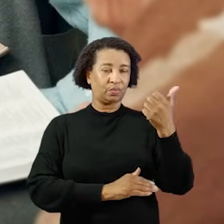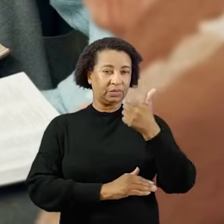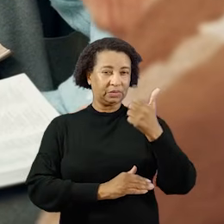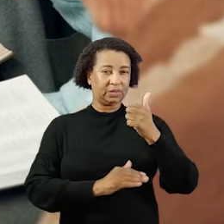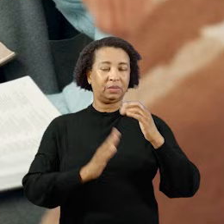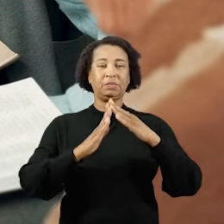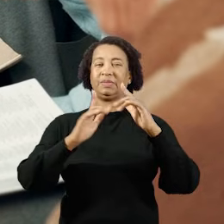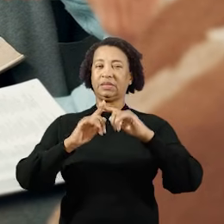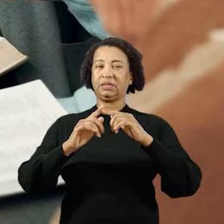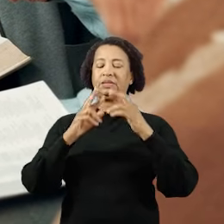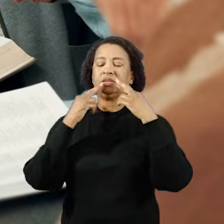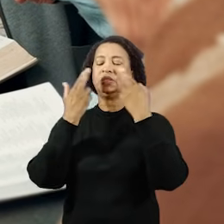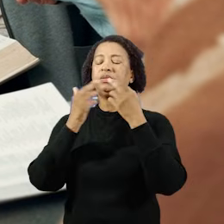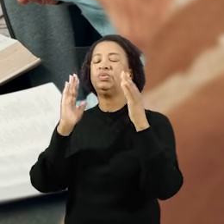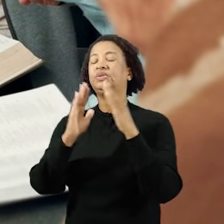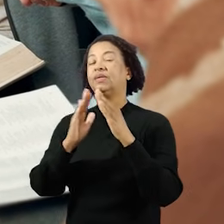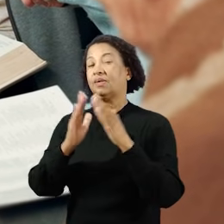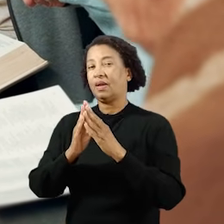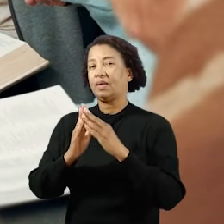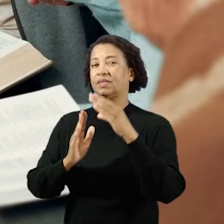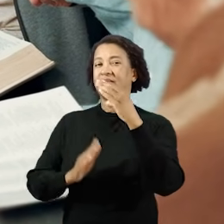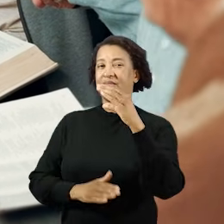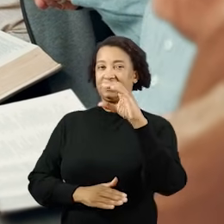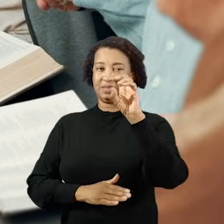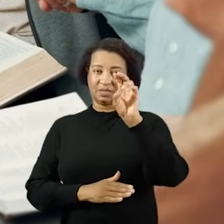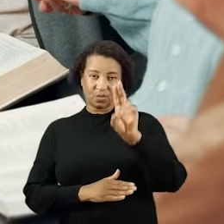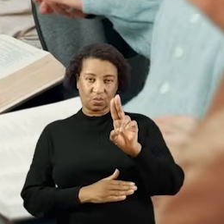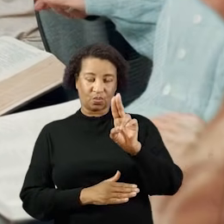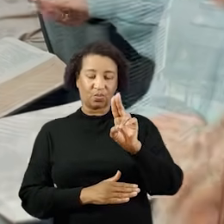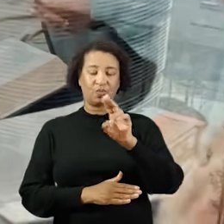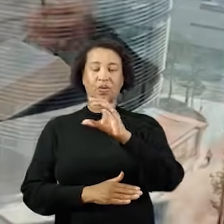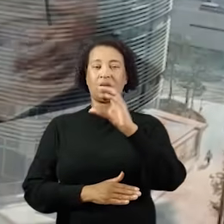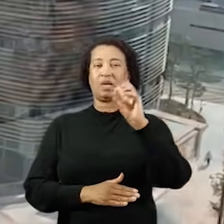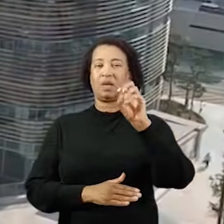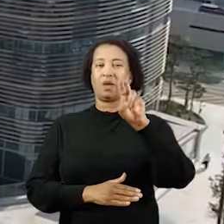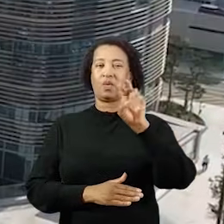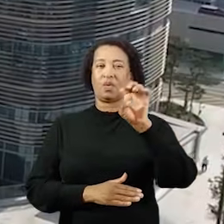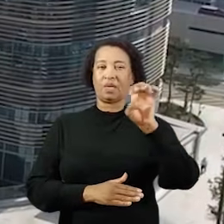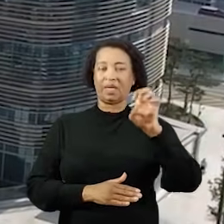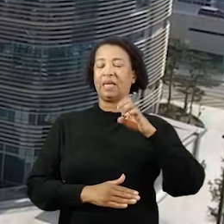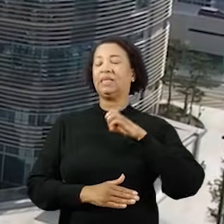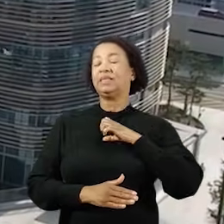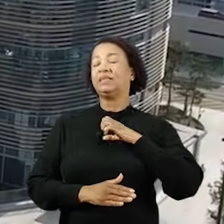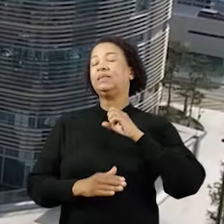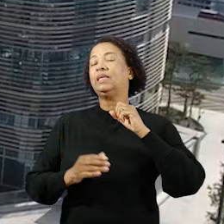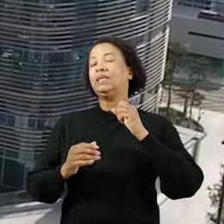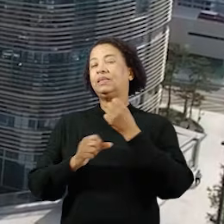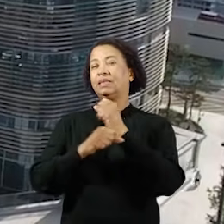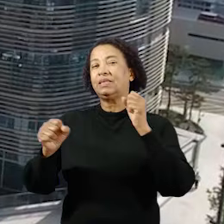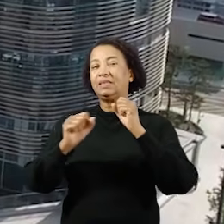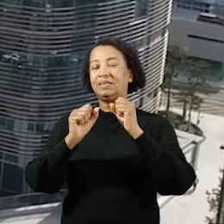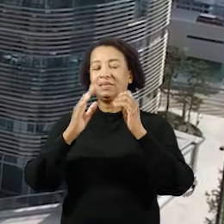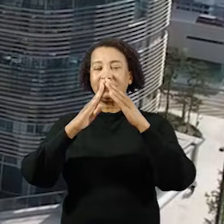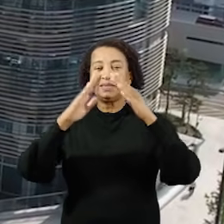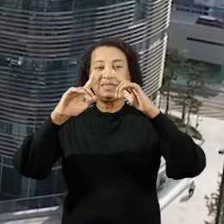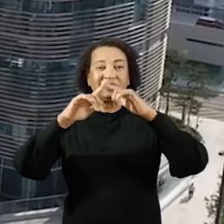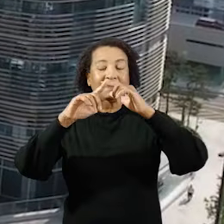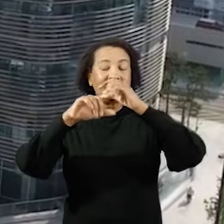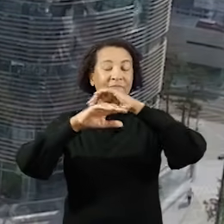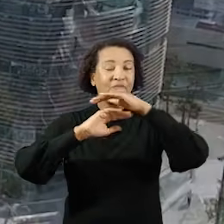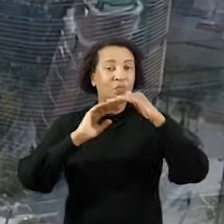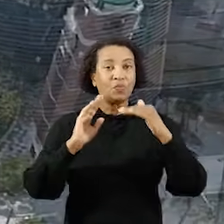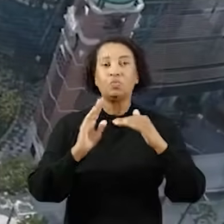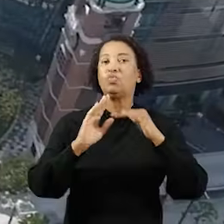em casas, você está lembrado? Seul, na Coreia, possui a maior igreja do mundo, com mais de 500 mil de